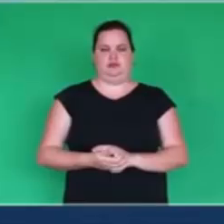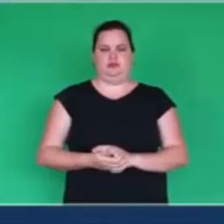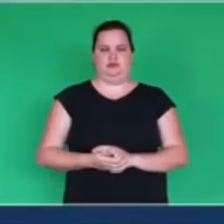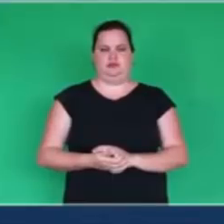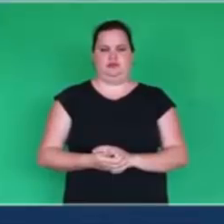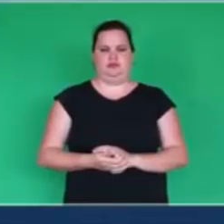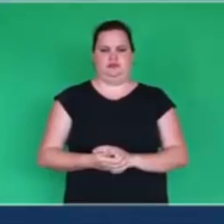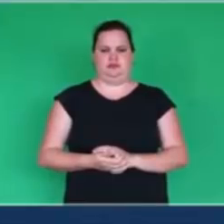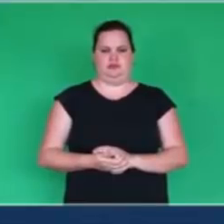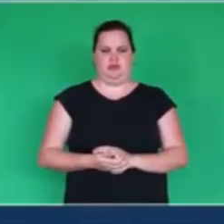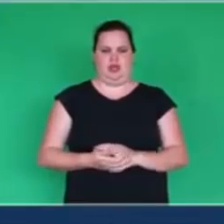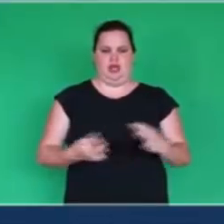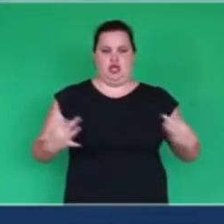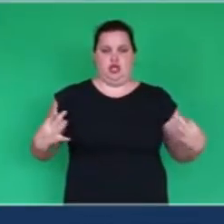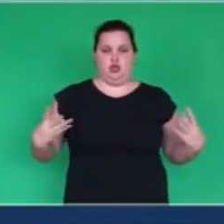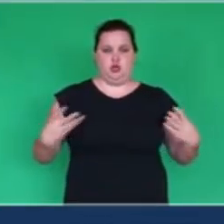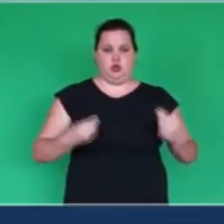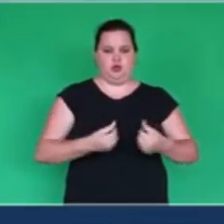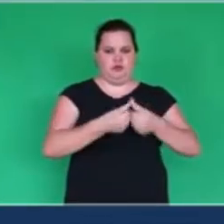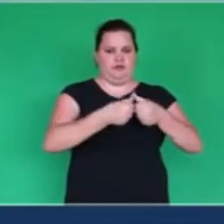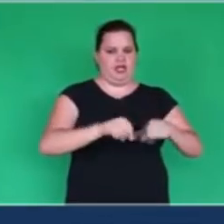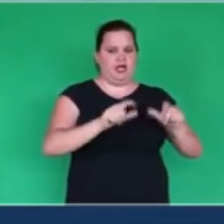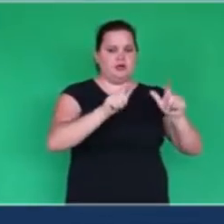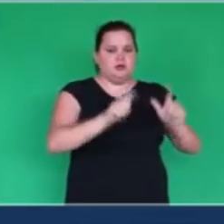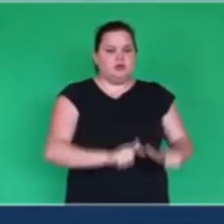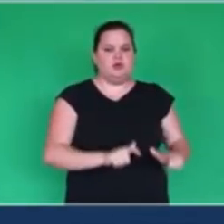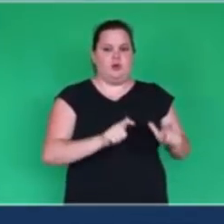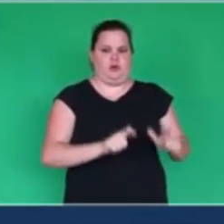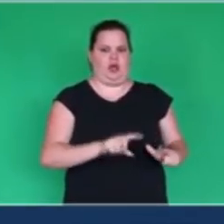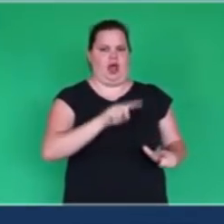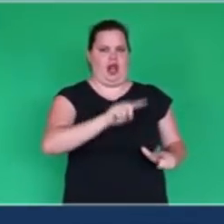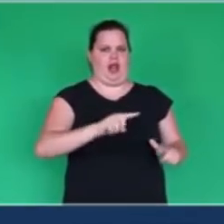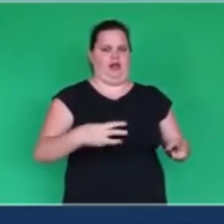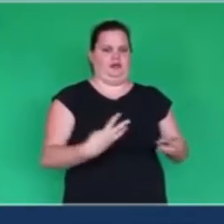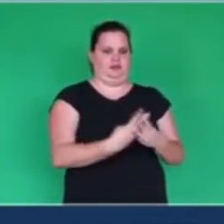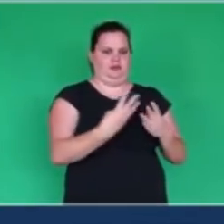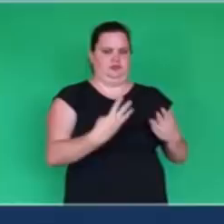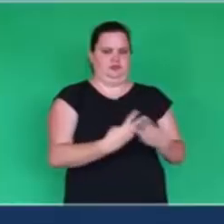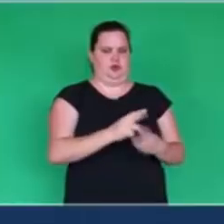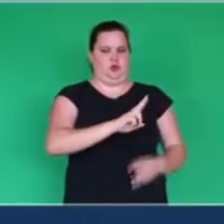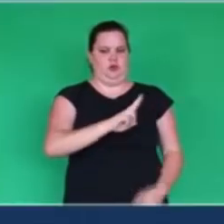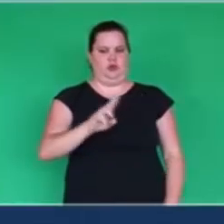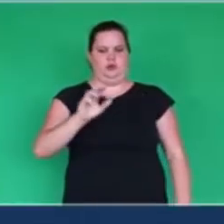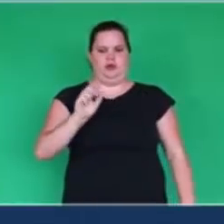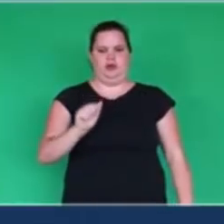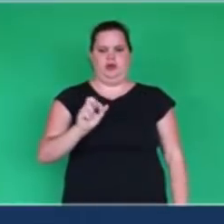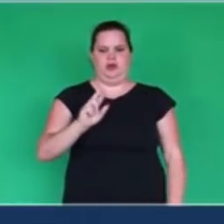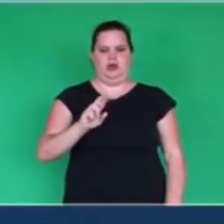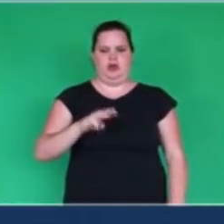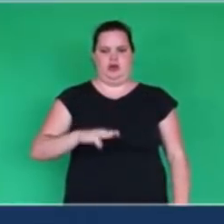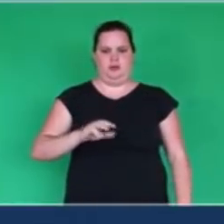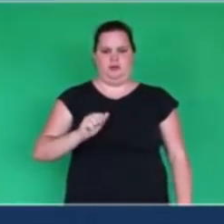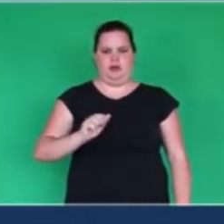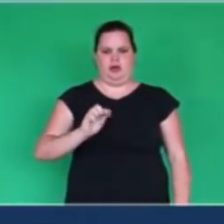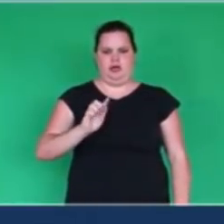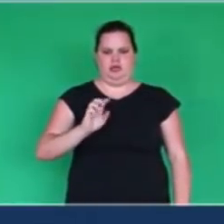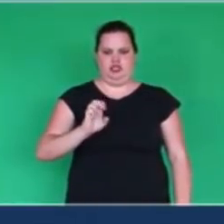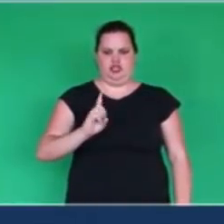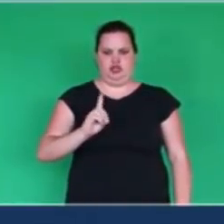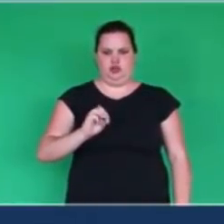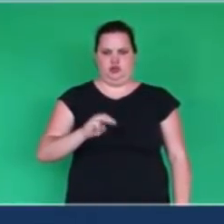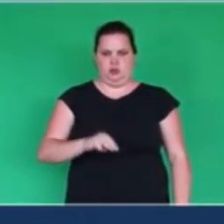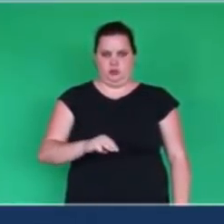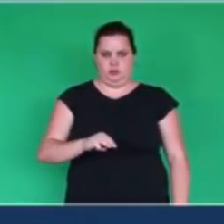os congregaram no lugar em que em hebreu se chama Armagedom.